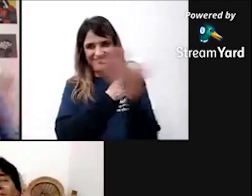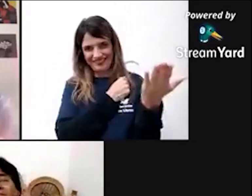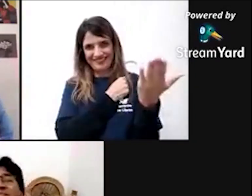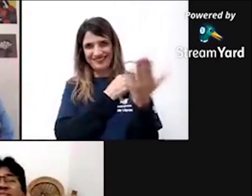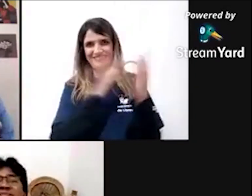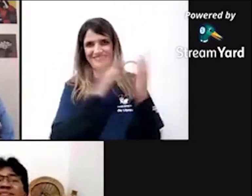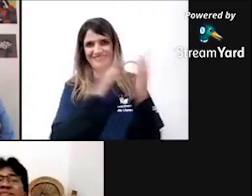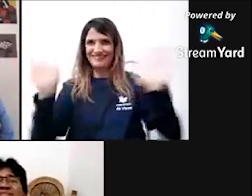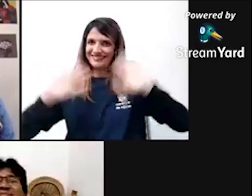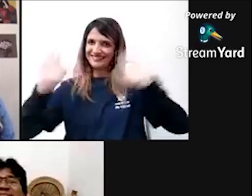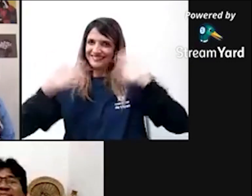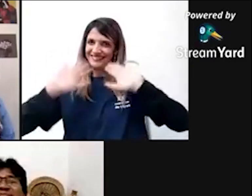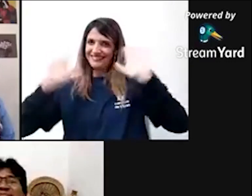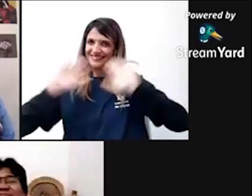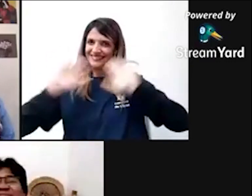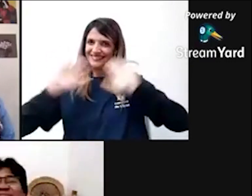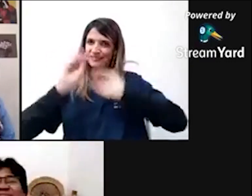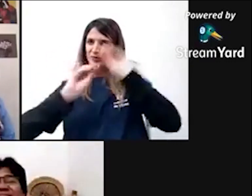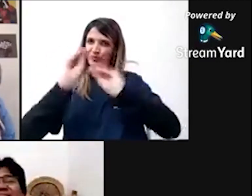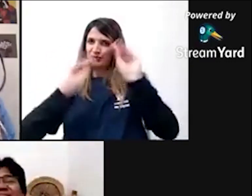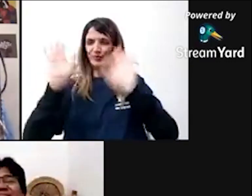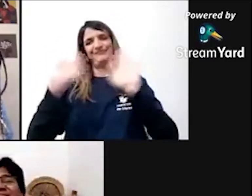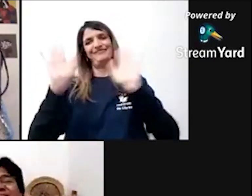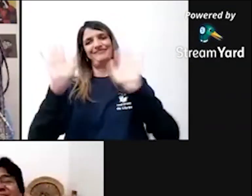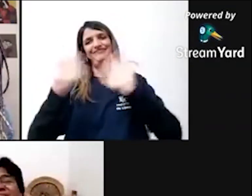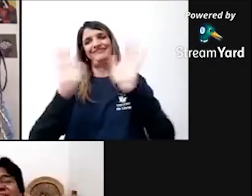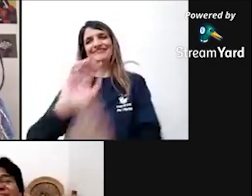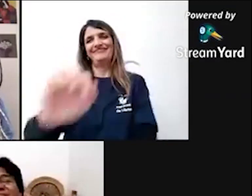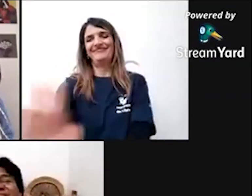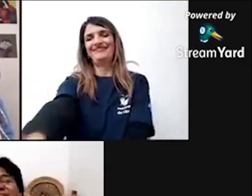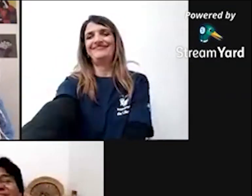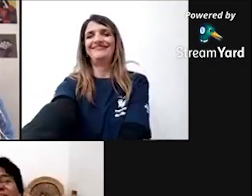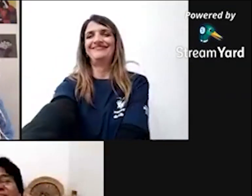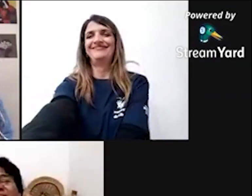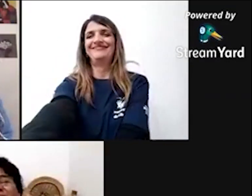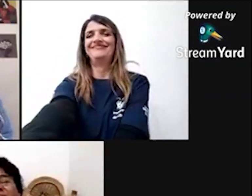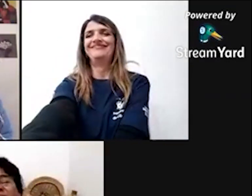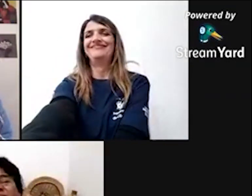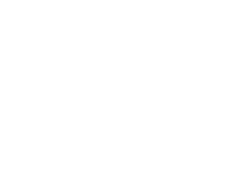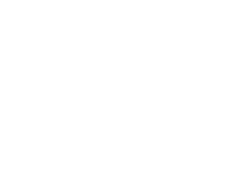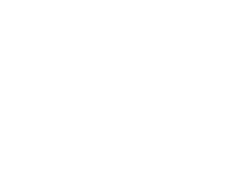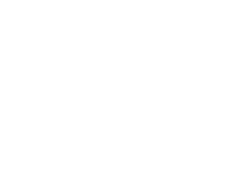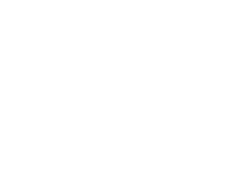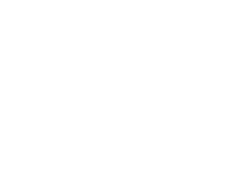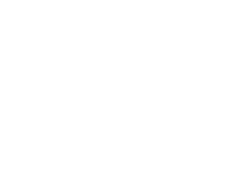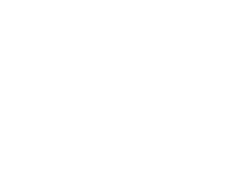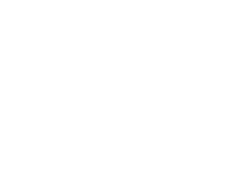até a próxima, gente. Tchau.